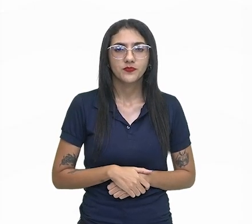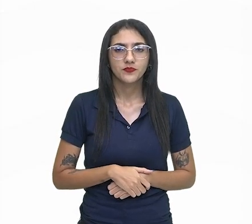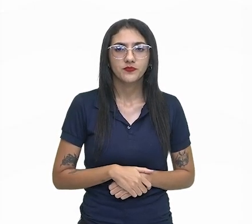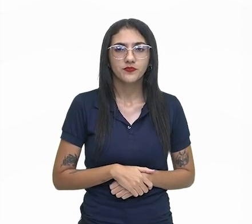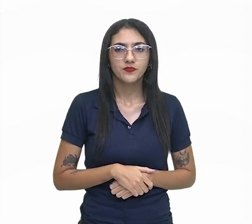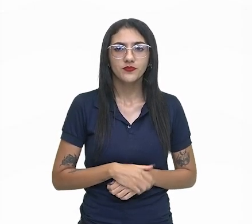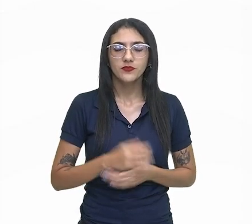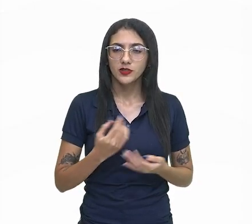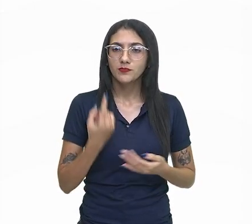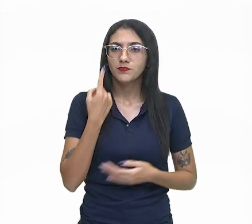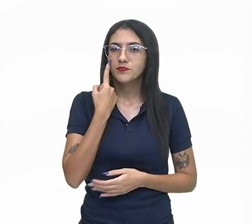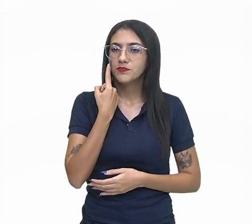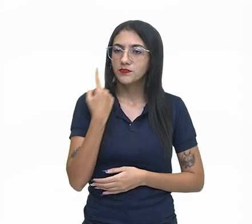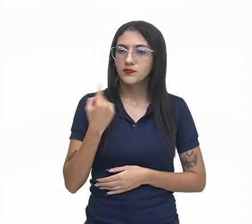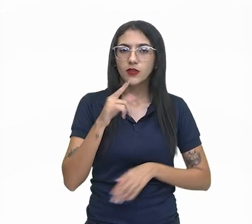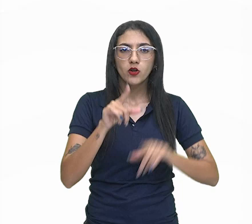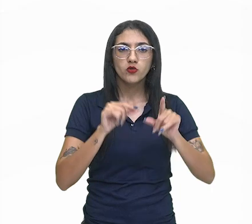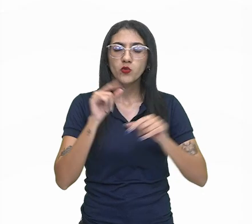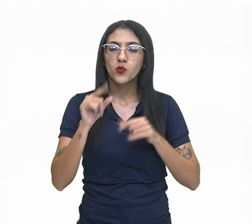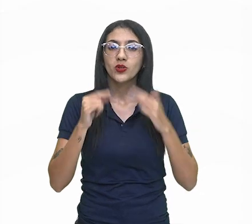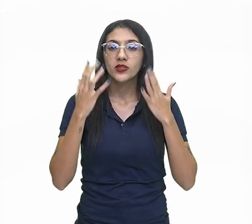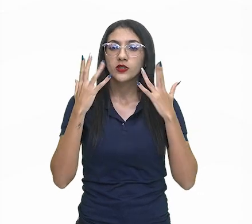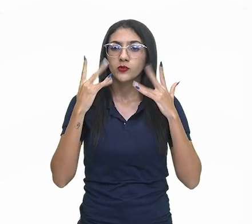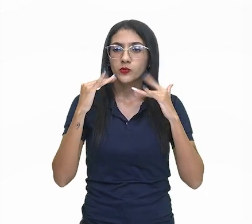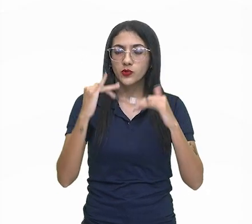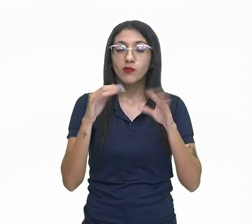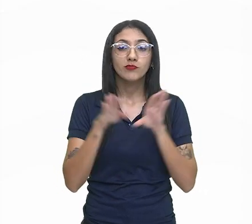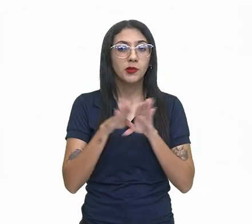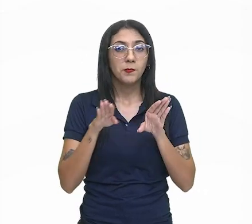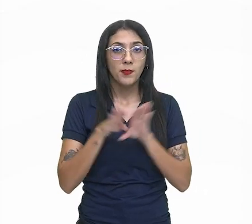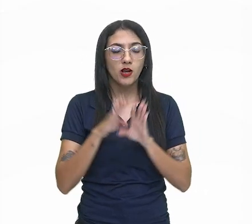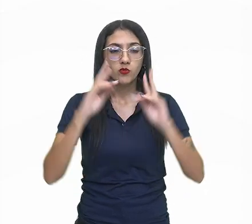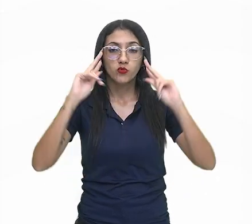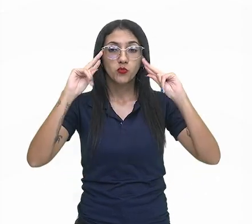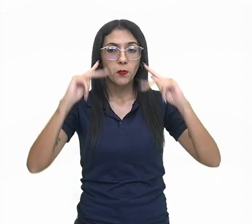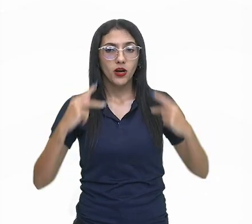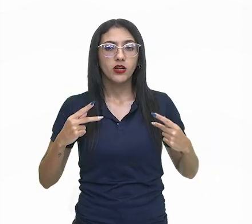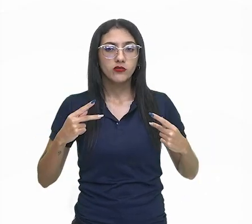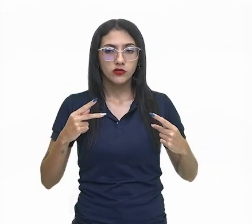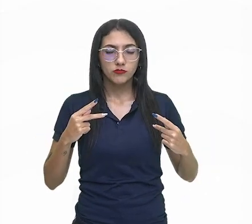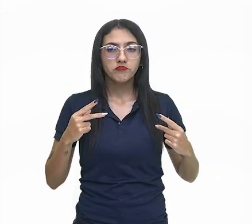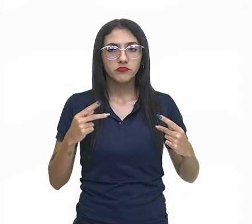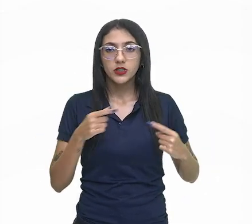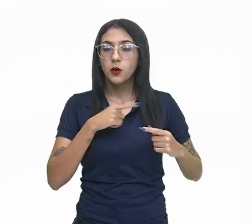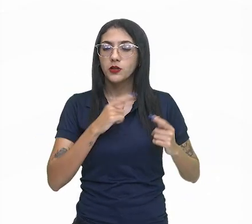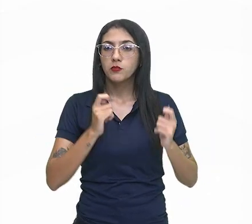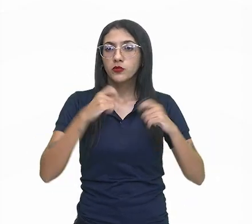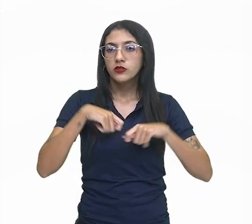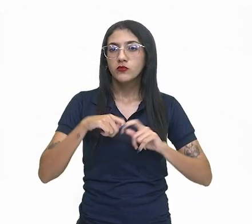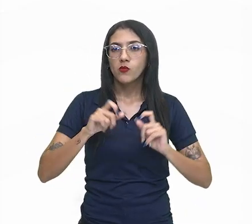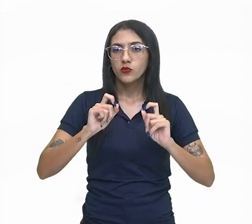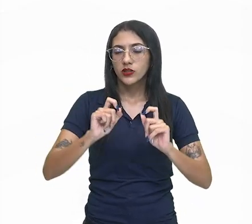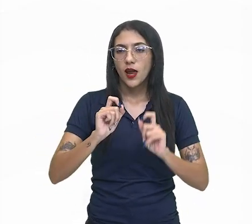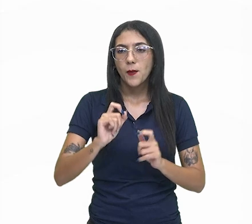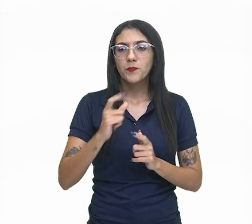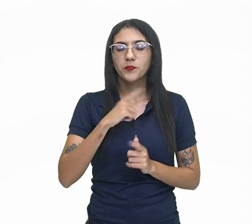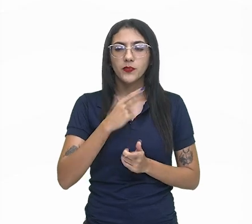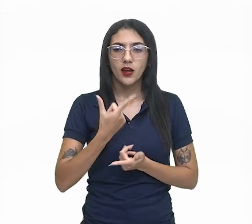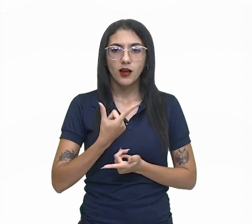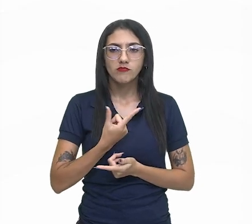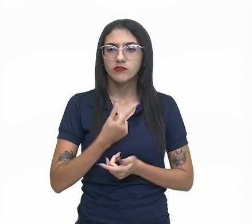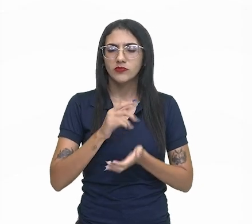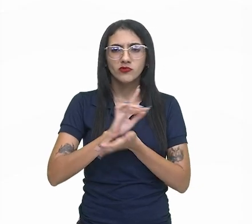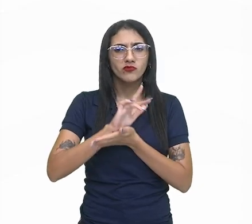de Darwin, que a seleção natural também acontece nos seres humanos, né, para poder ocorrer aí a existência